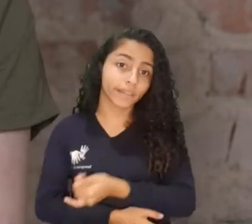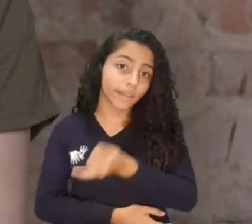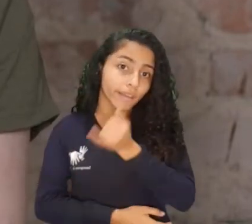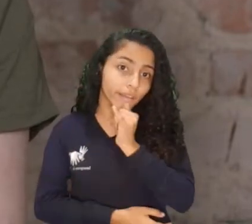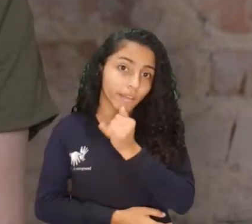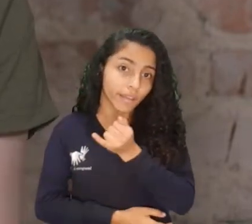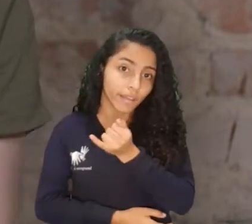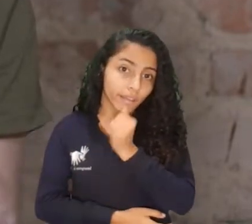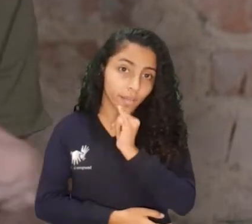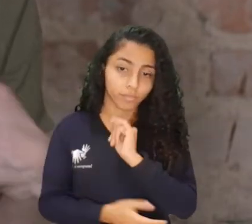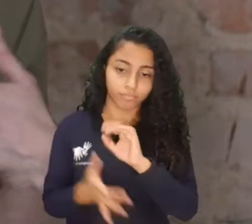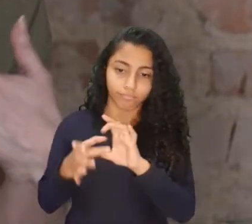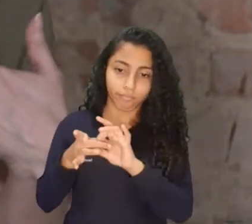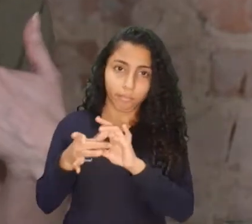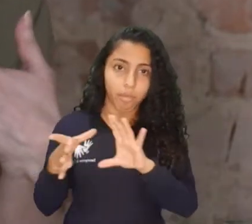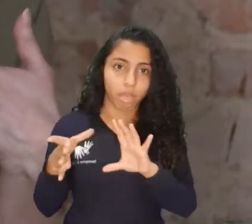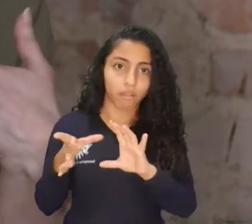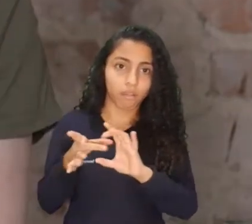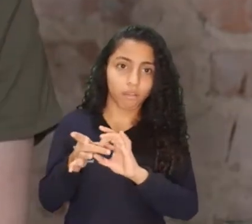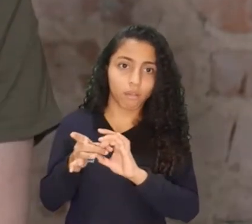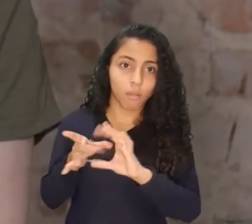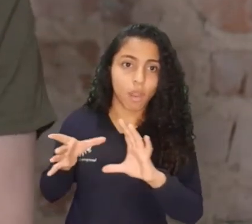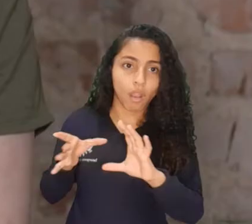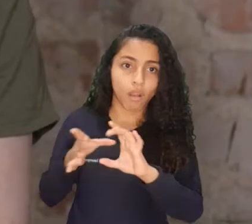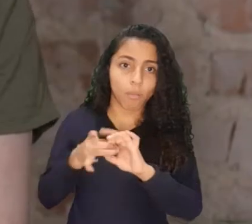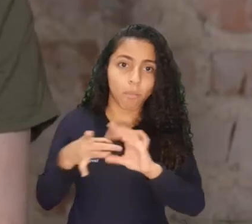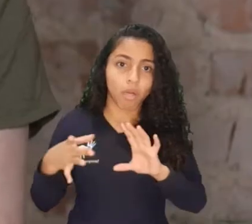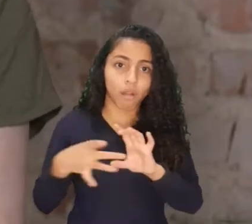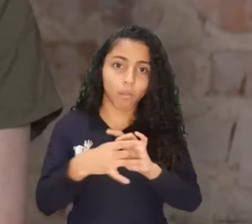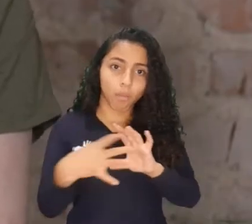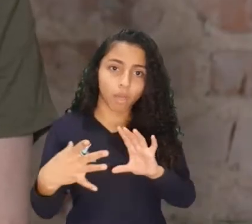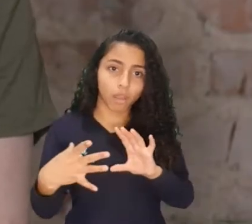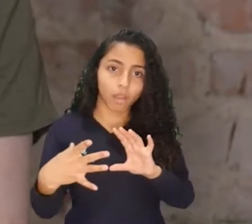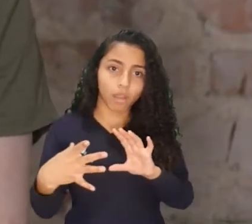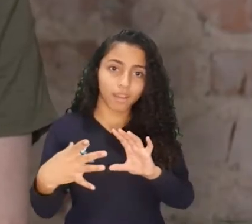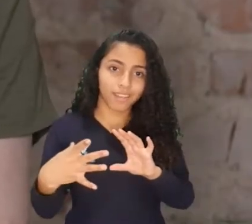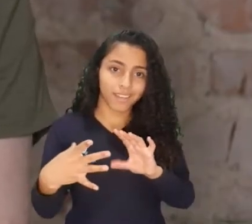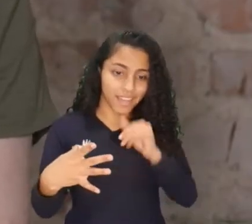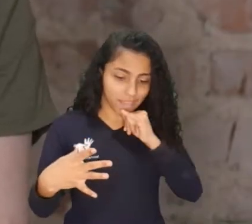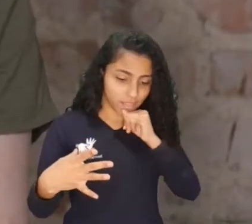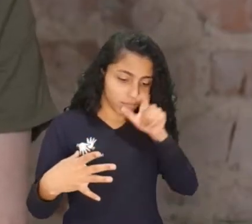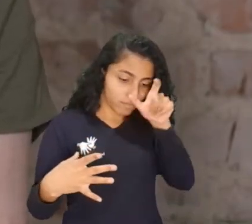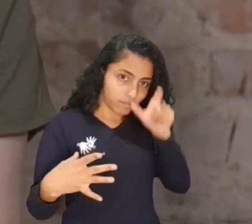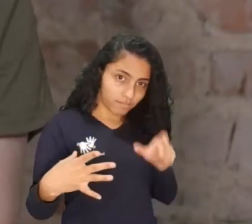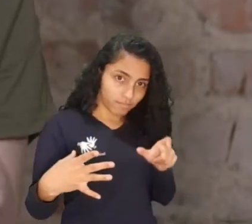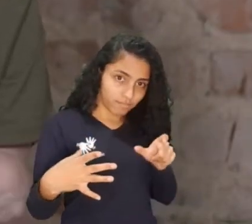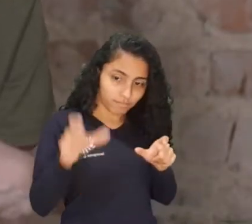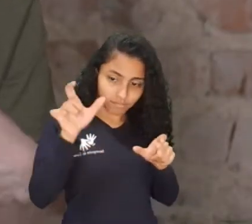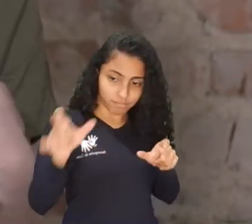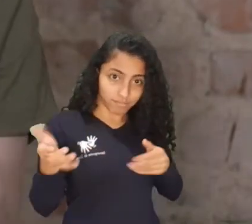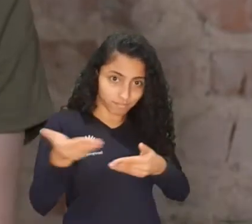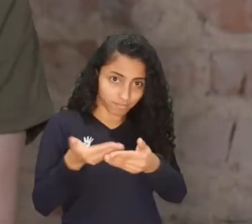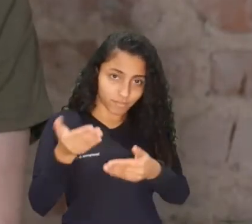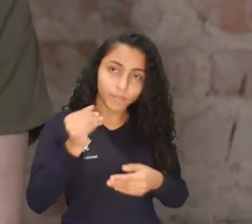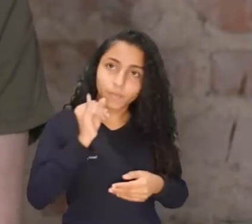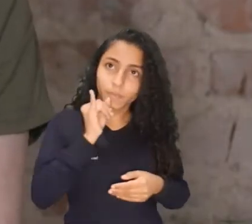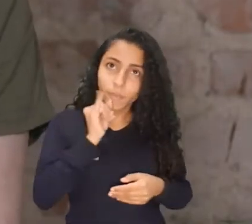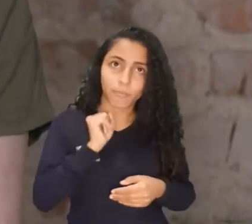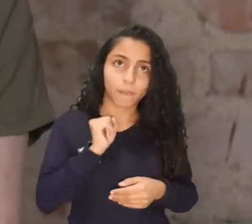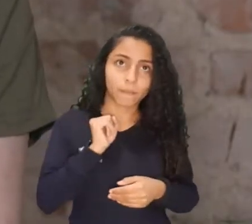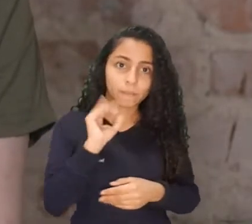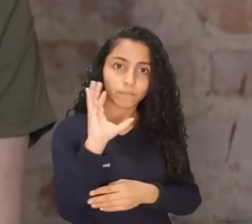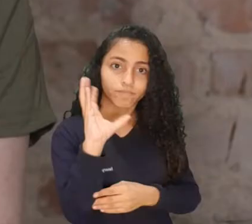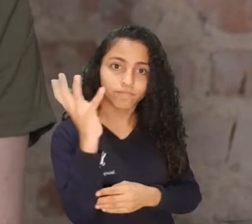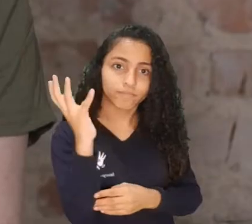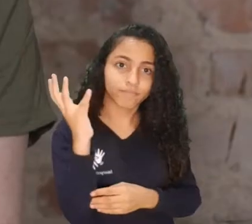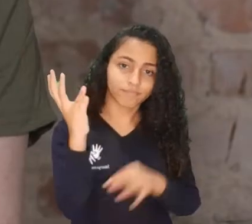desconexões onde uma espécie e a espécie em que ela interagia, como, por exemplo, polinizadores e